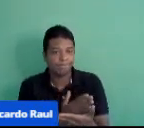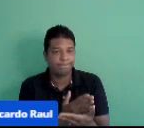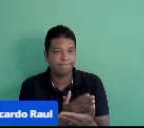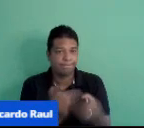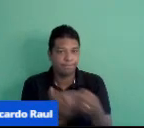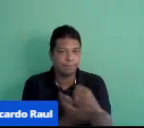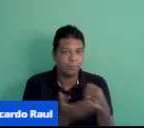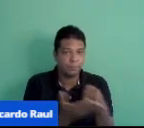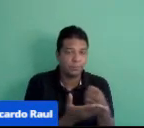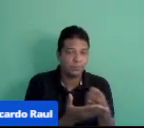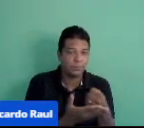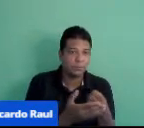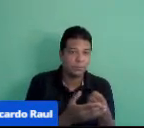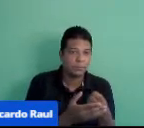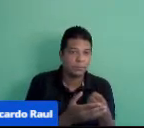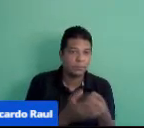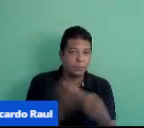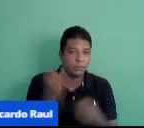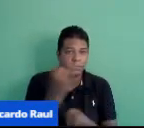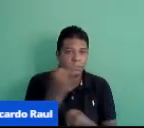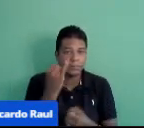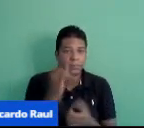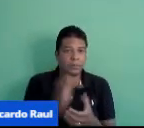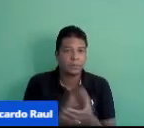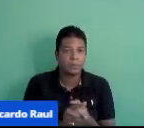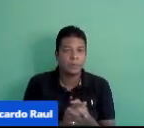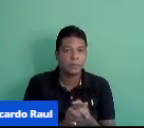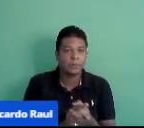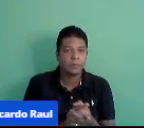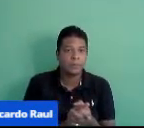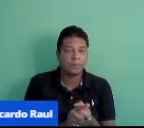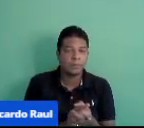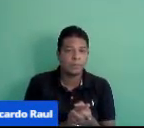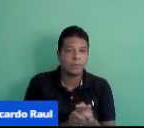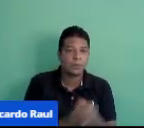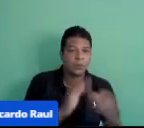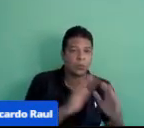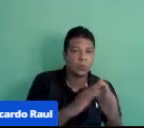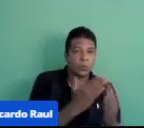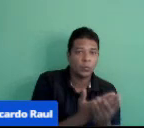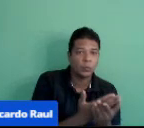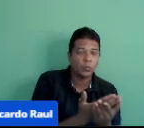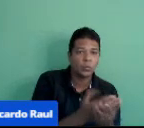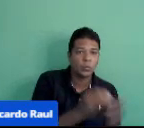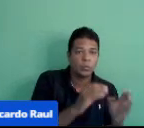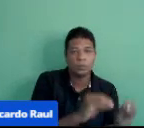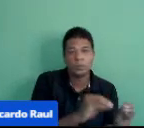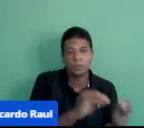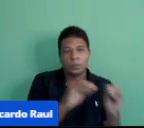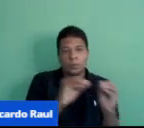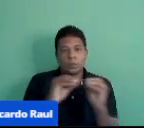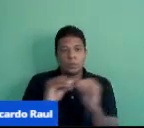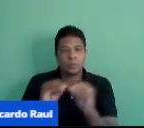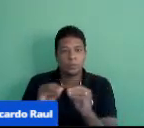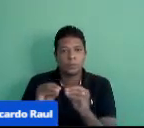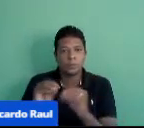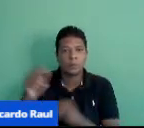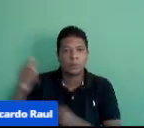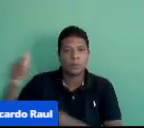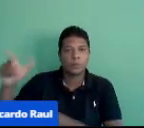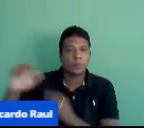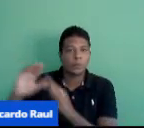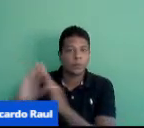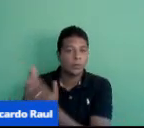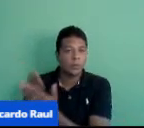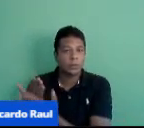aquele aluno meu que sai aqui, por exemplo, da escola Eulália, no 7º ano, e vai lá o Prínio, ele muda,